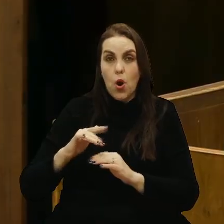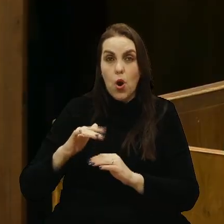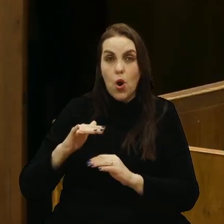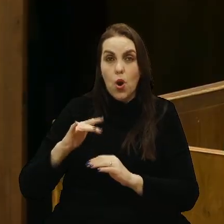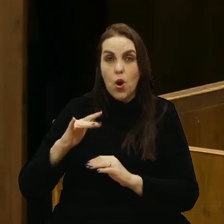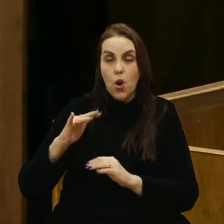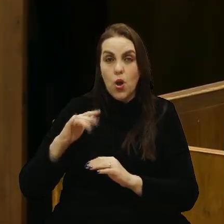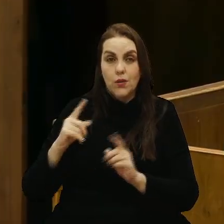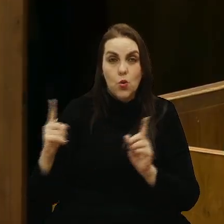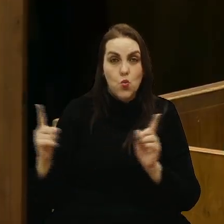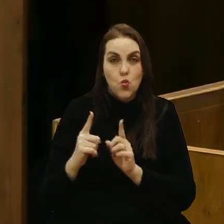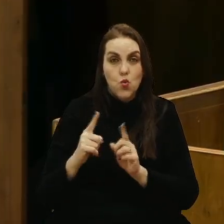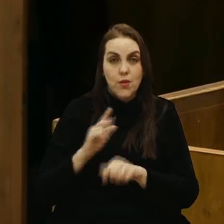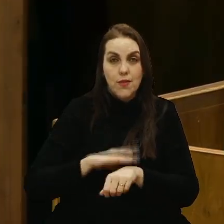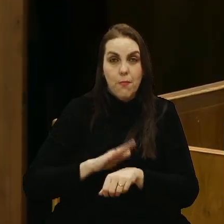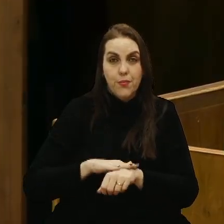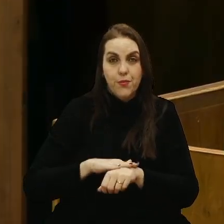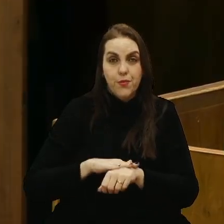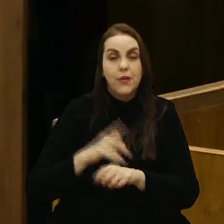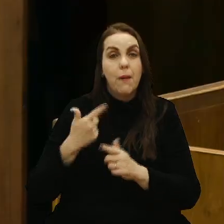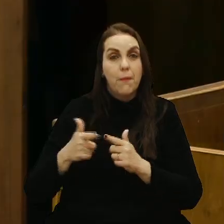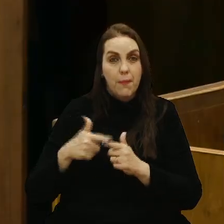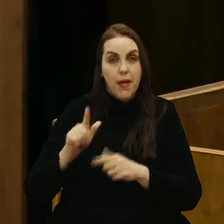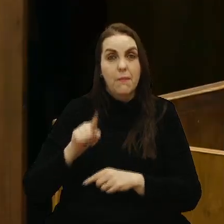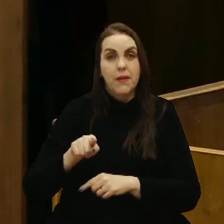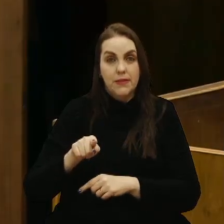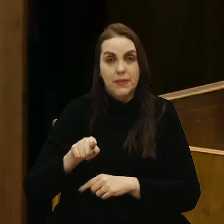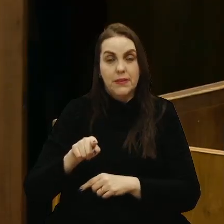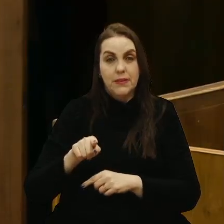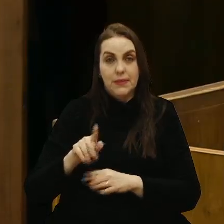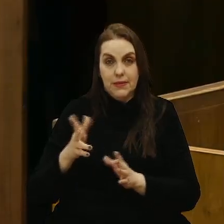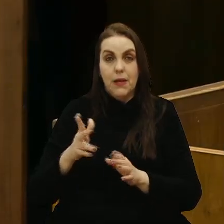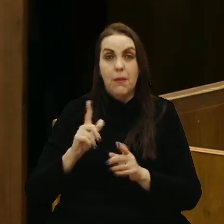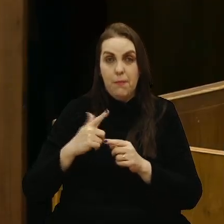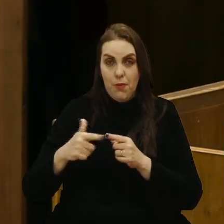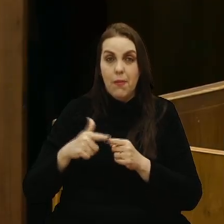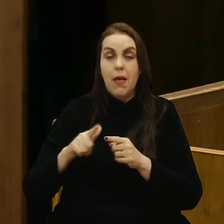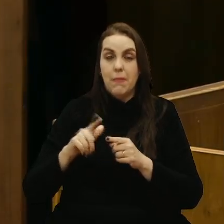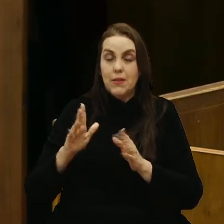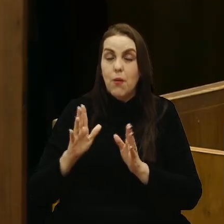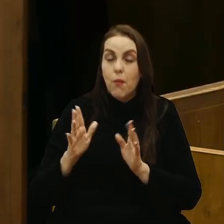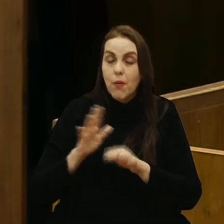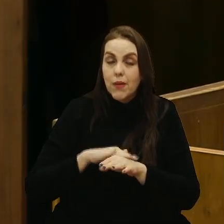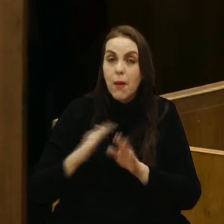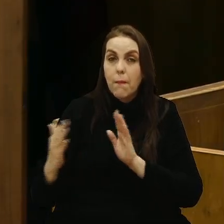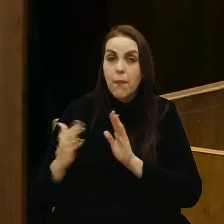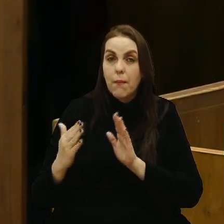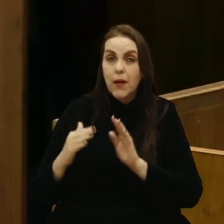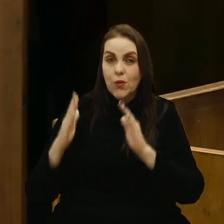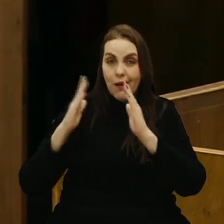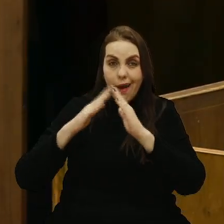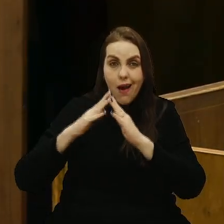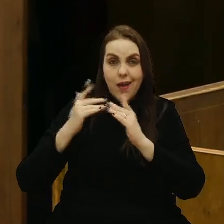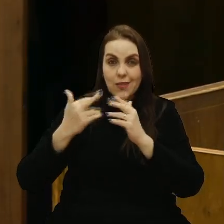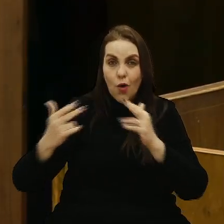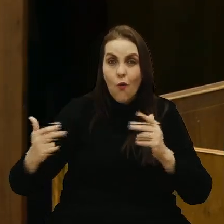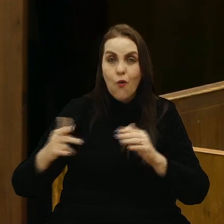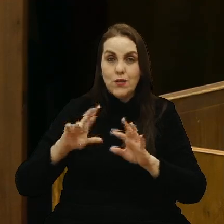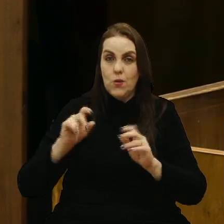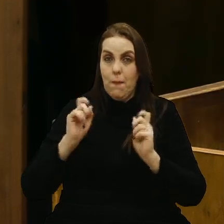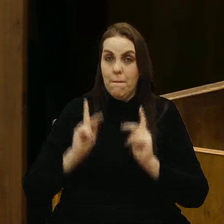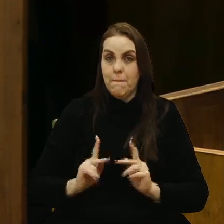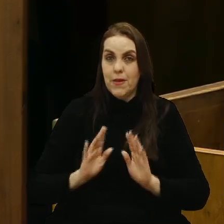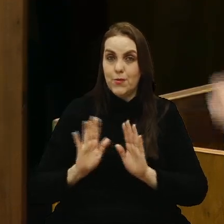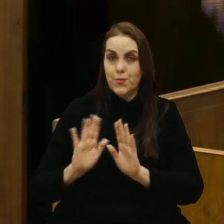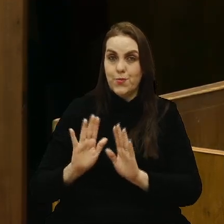curto espaço de tempo, que causa problemas materiais, por enquanto, vereador Fantinel. Mas o que nós não podemos